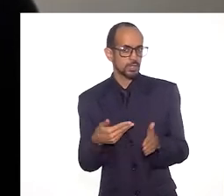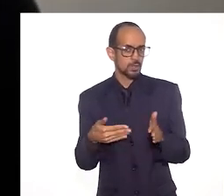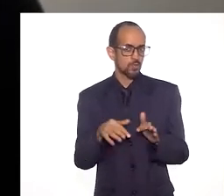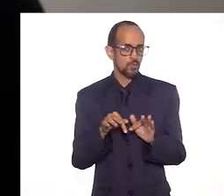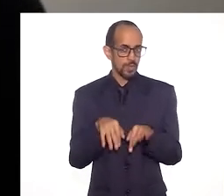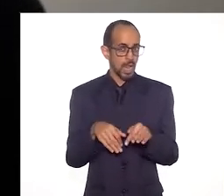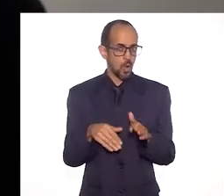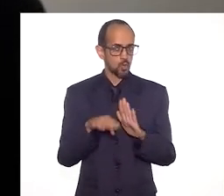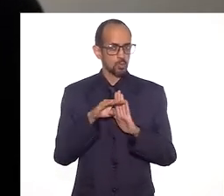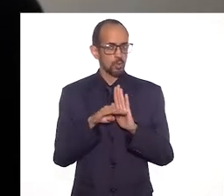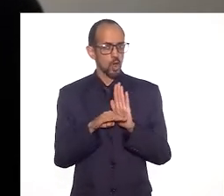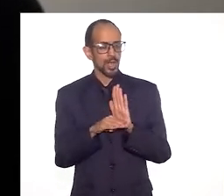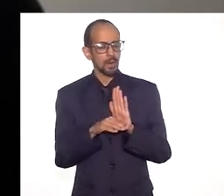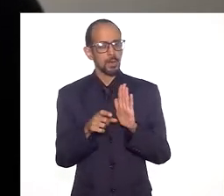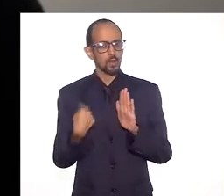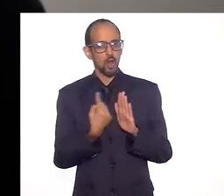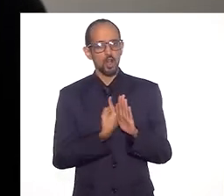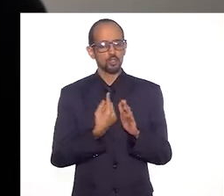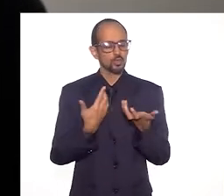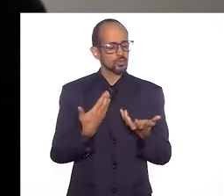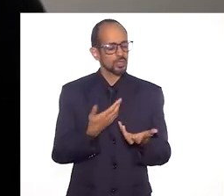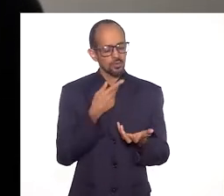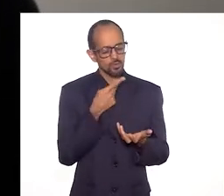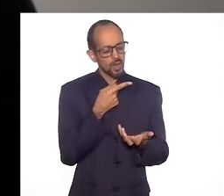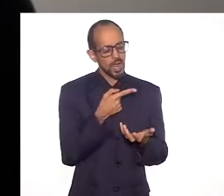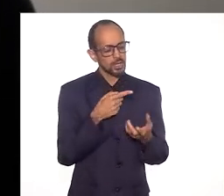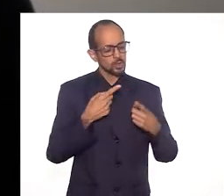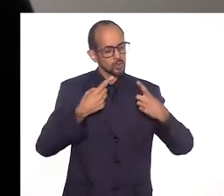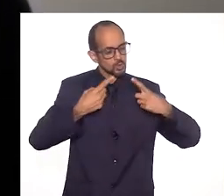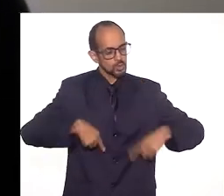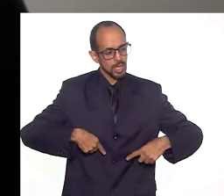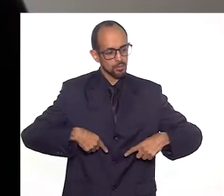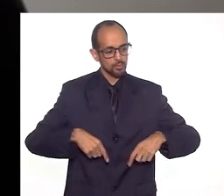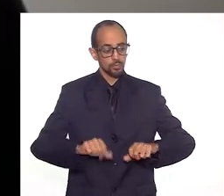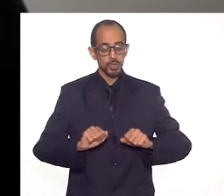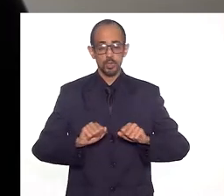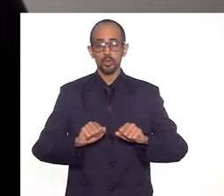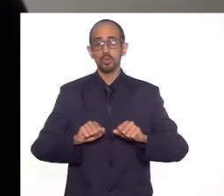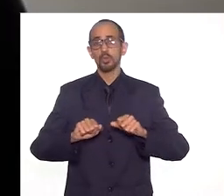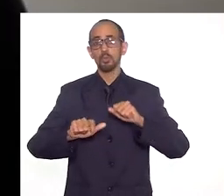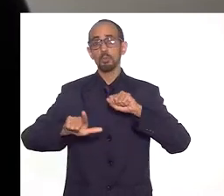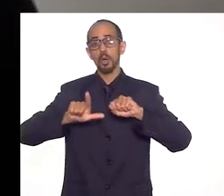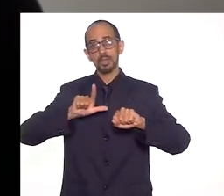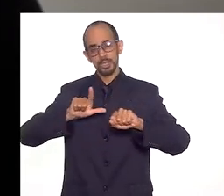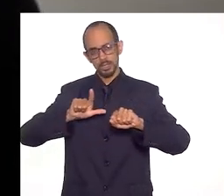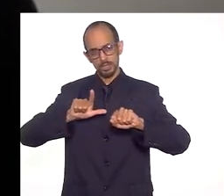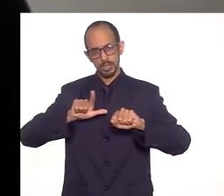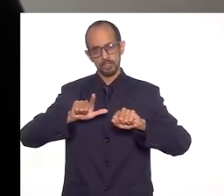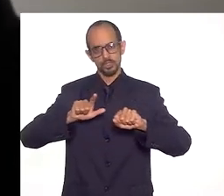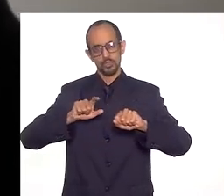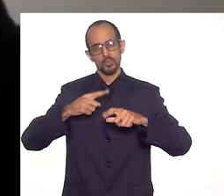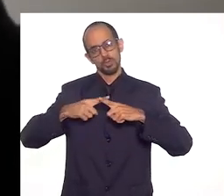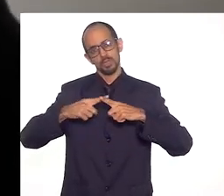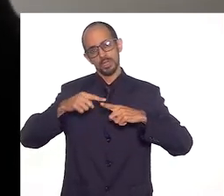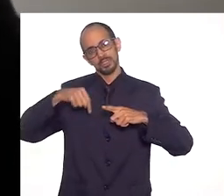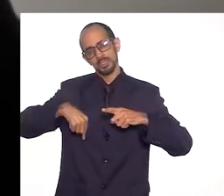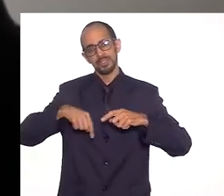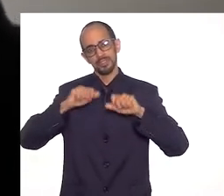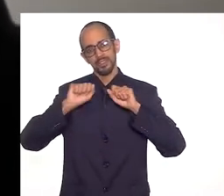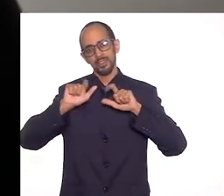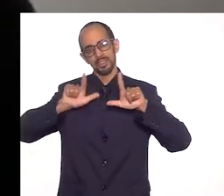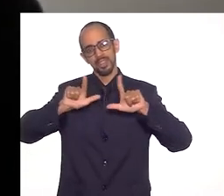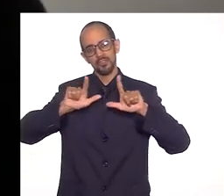nesse último bloco, a gente falasse um pouco mais sobre os desafios do Poder Legislativo, né? Afinal de contas, a gente está na TV